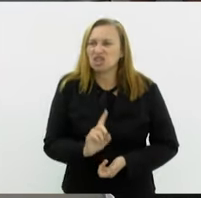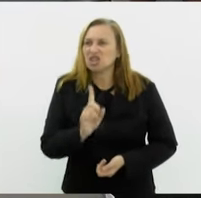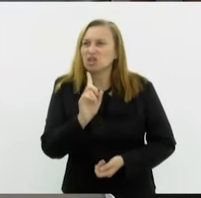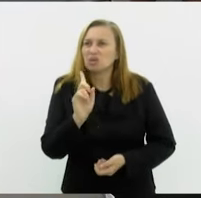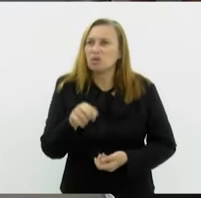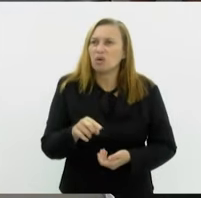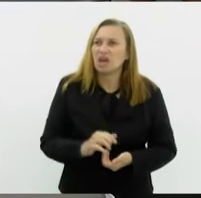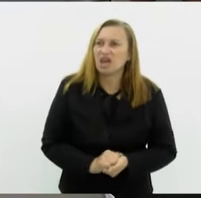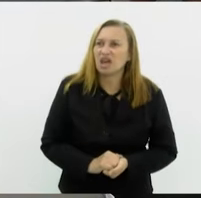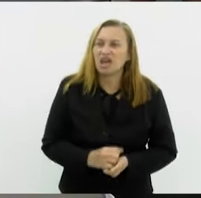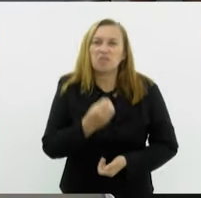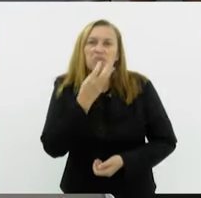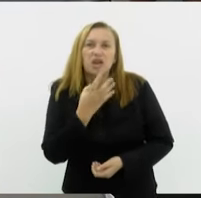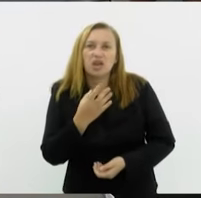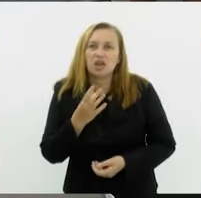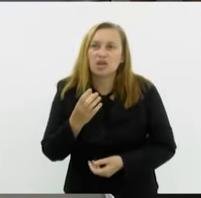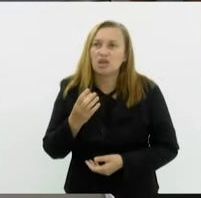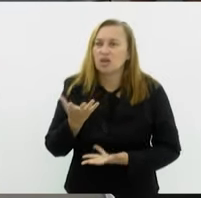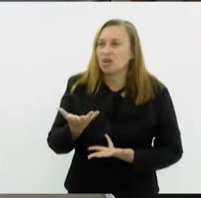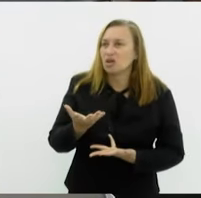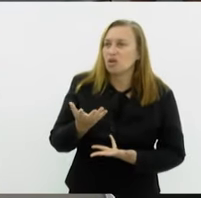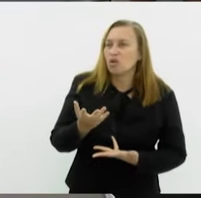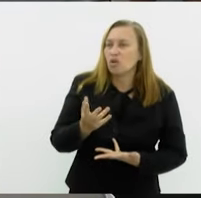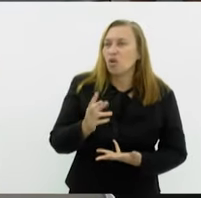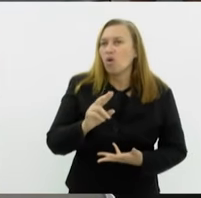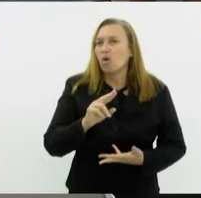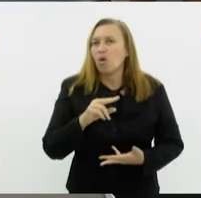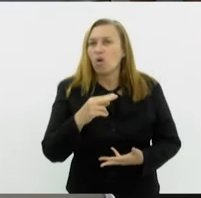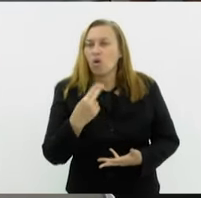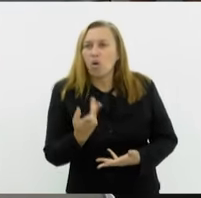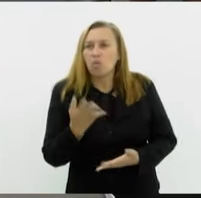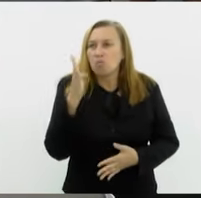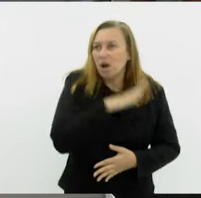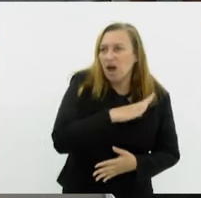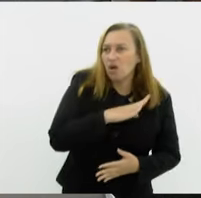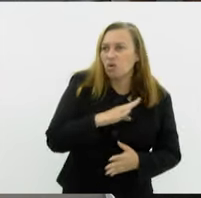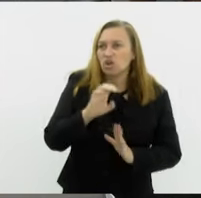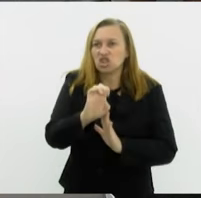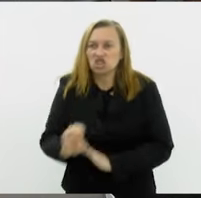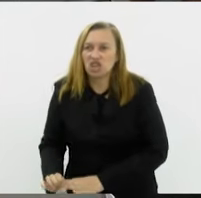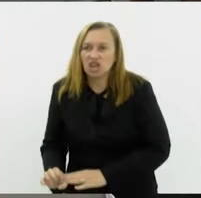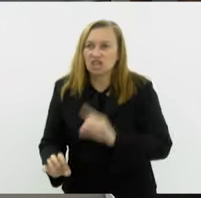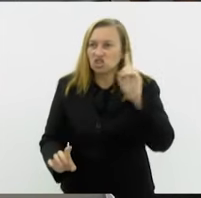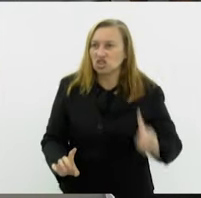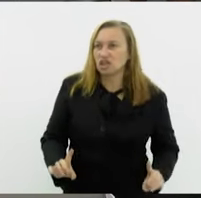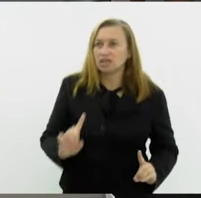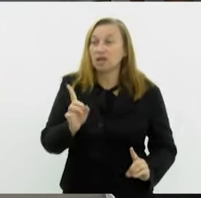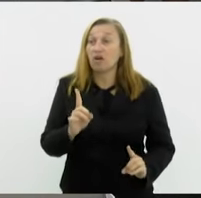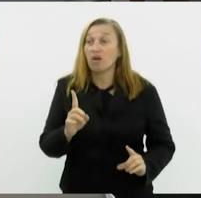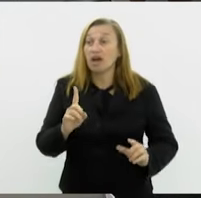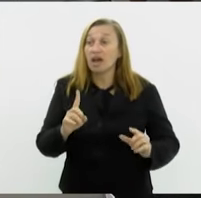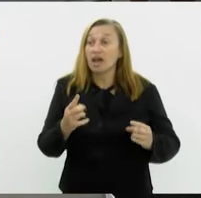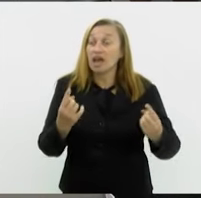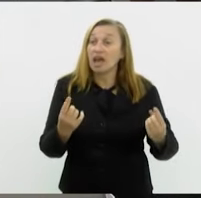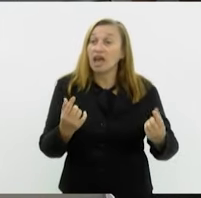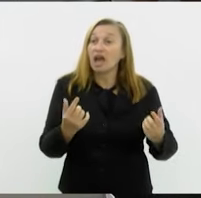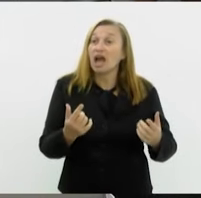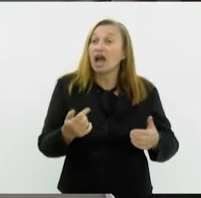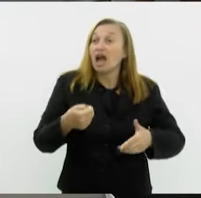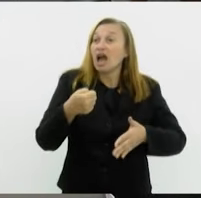entre bem e mal, entre esquerda e direita, entre posição e oposição. É a luta do bem contra o mal, é satânico